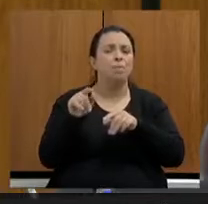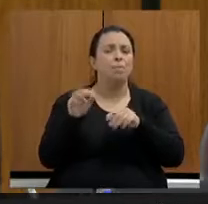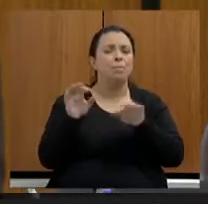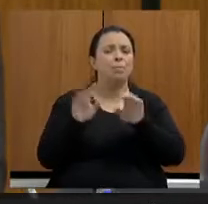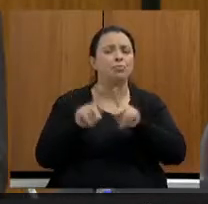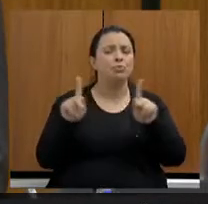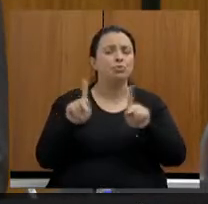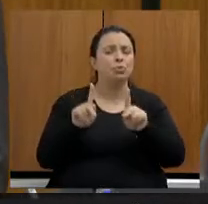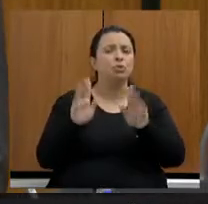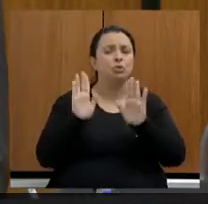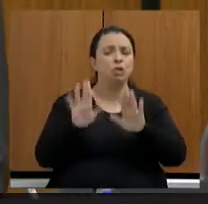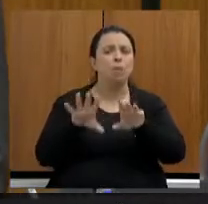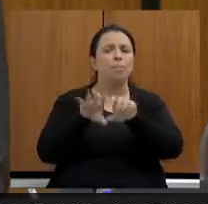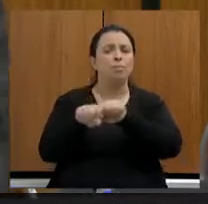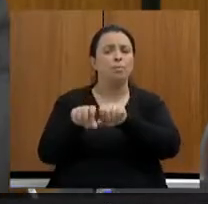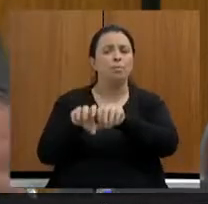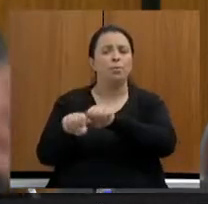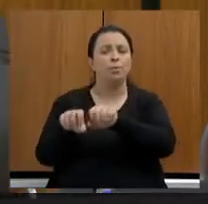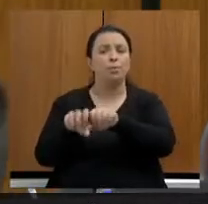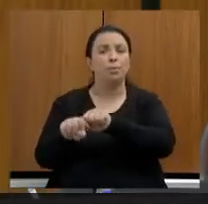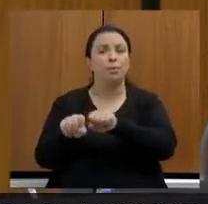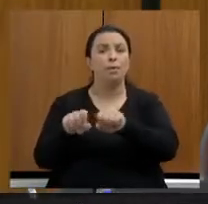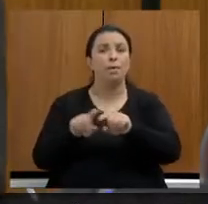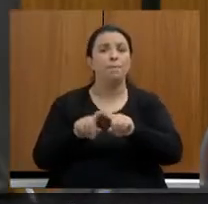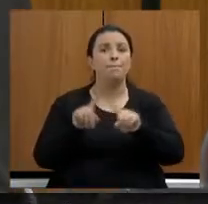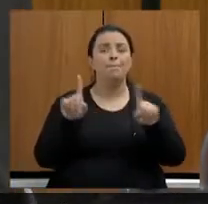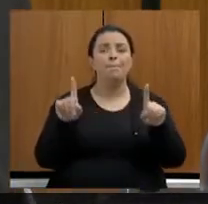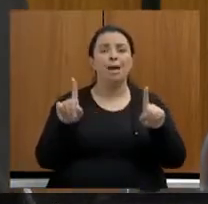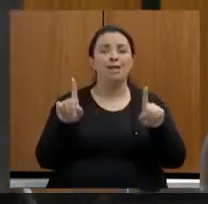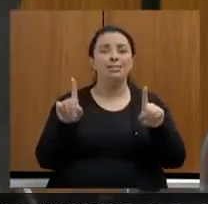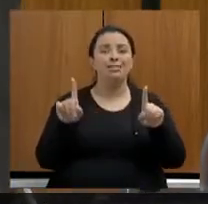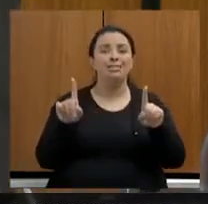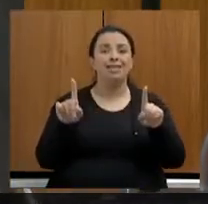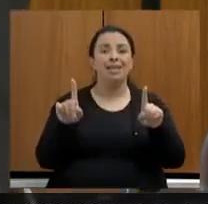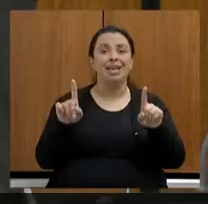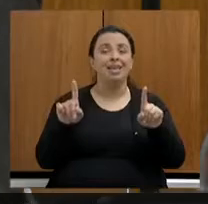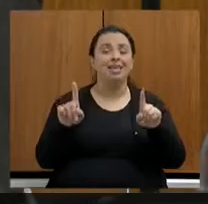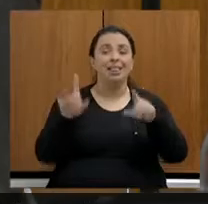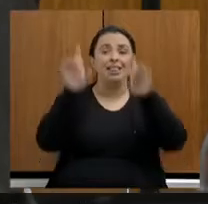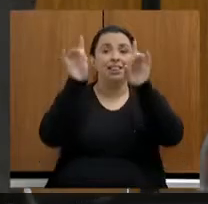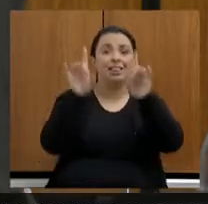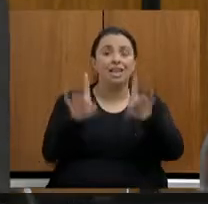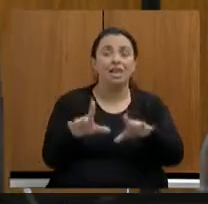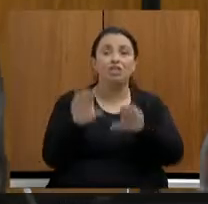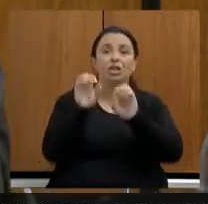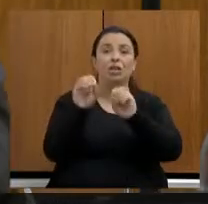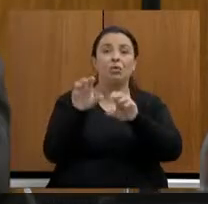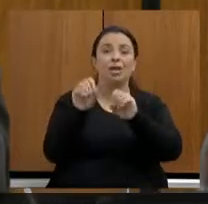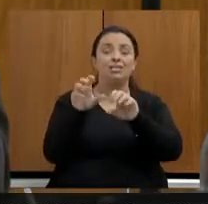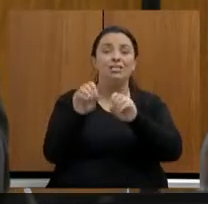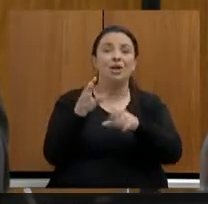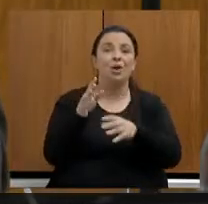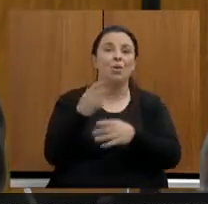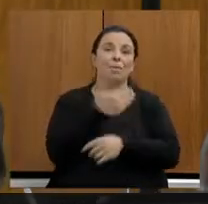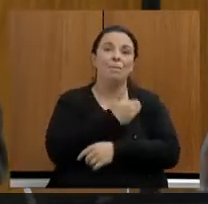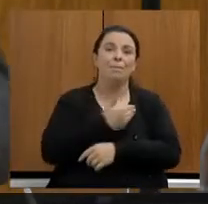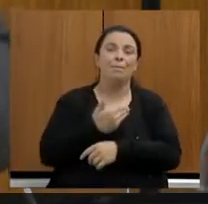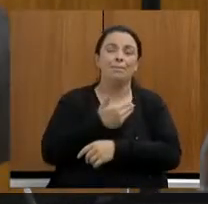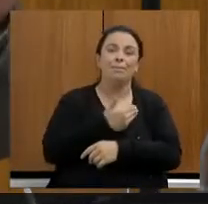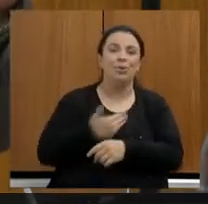muitas vezes ela é cooptado pela iniciativa privada e sai da nossa unimonte para ir para a iniciativa privada e ninguem pode